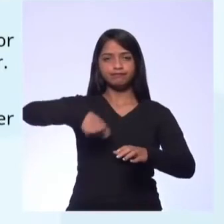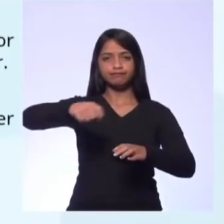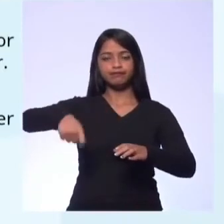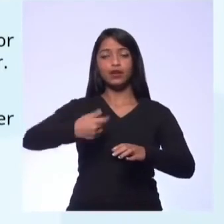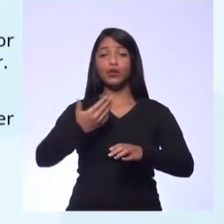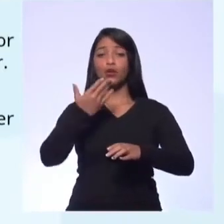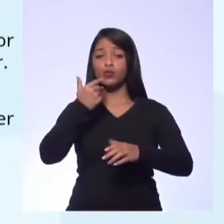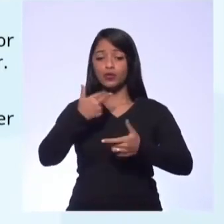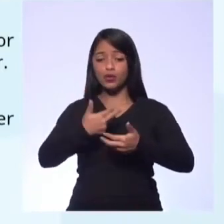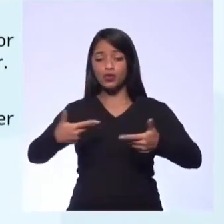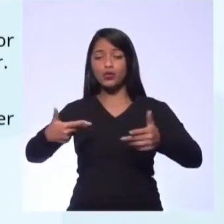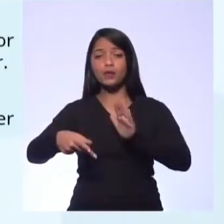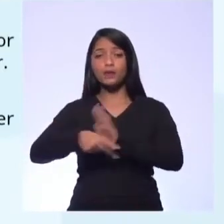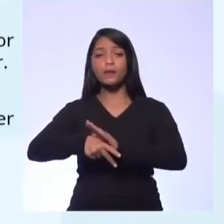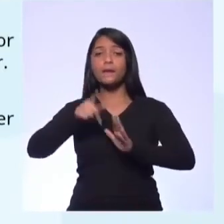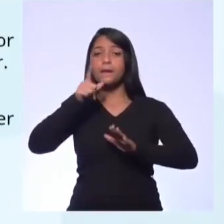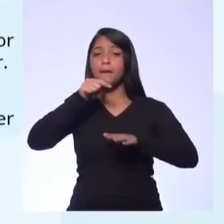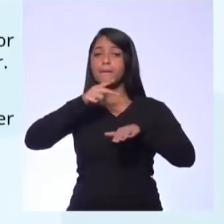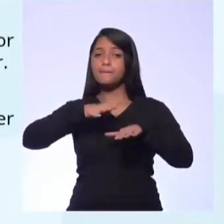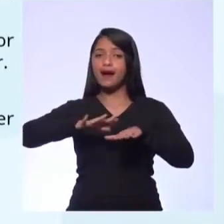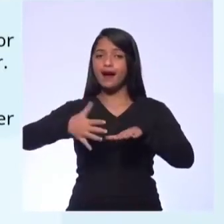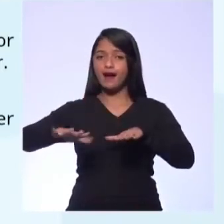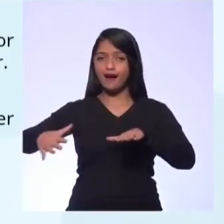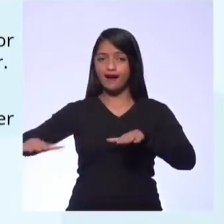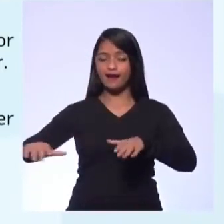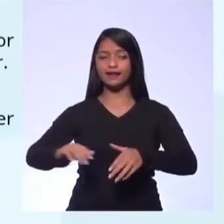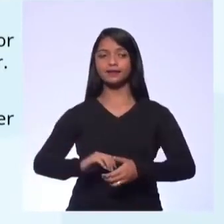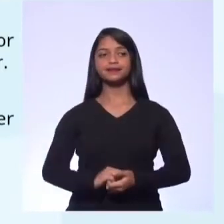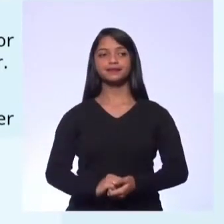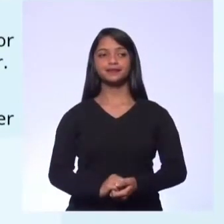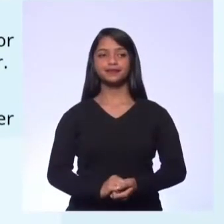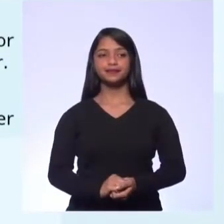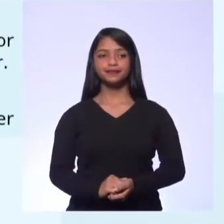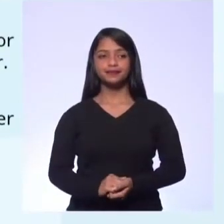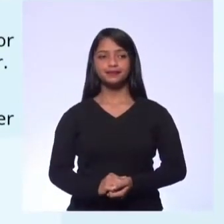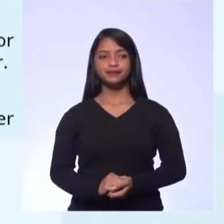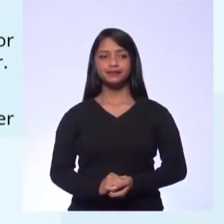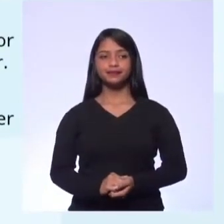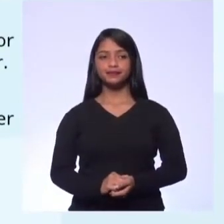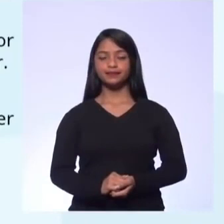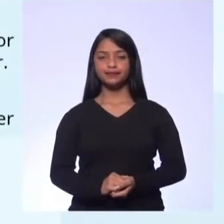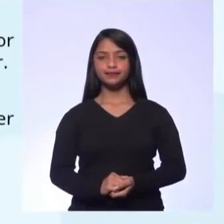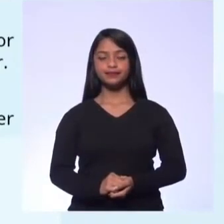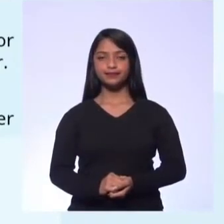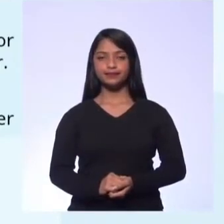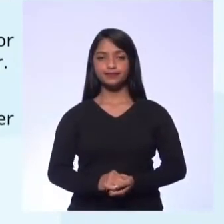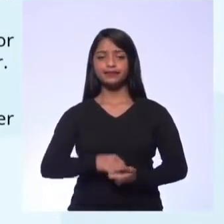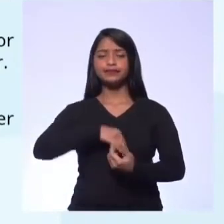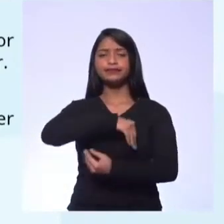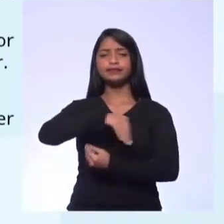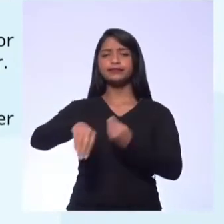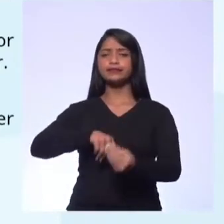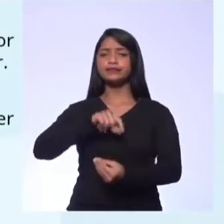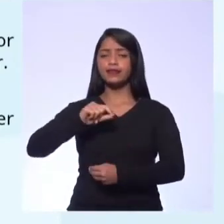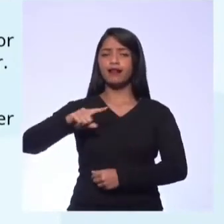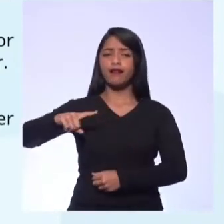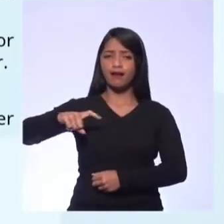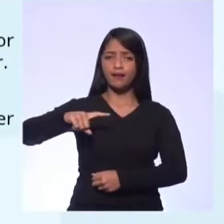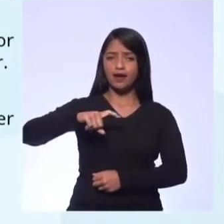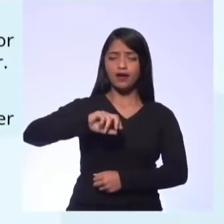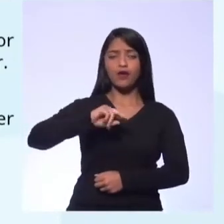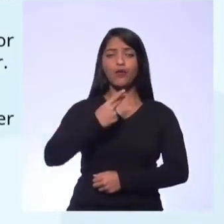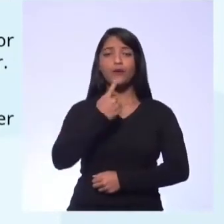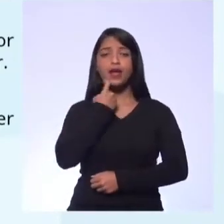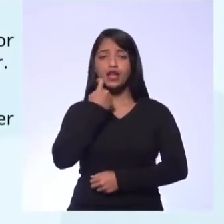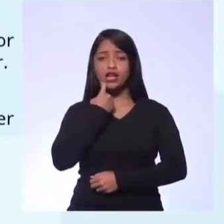mar. made with shrimp or fish as base with tomatoes, É feita com camarão ou peixe com base